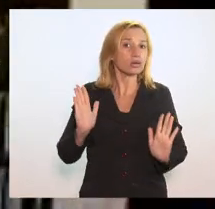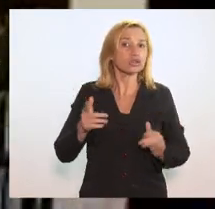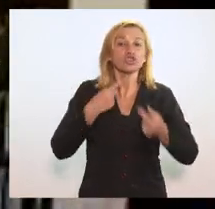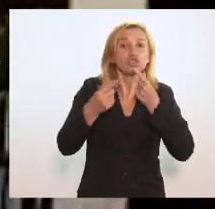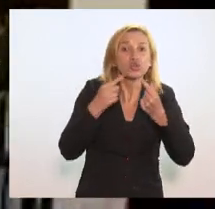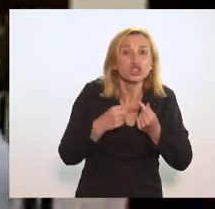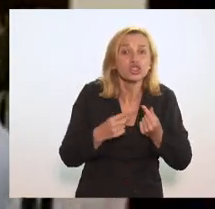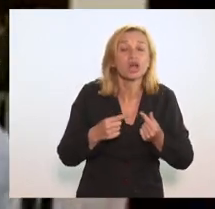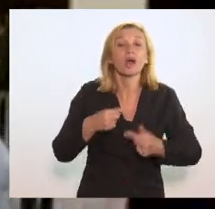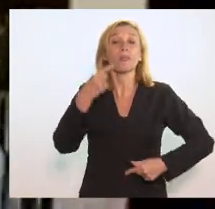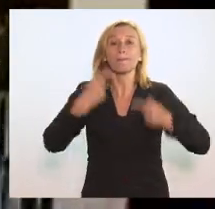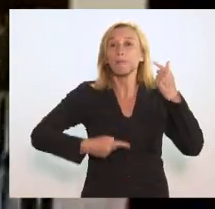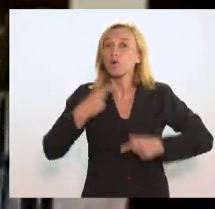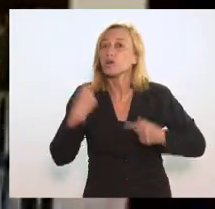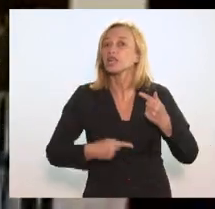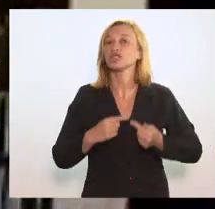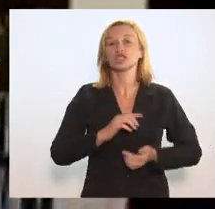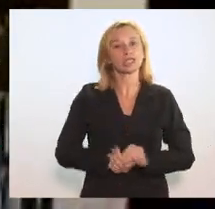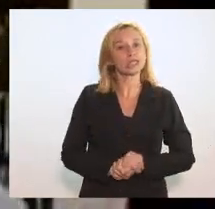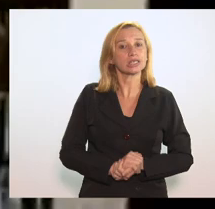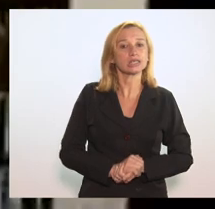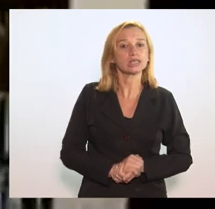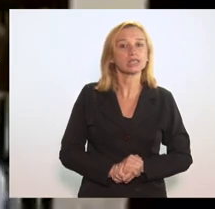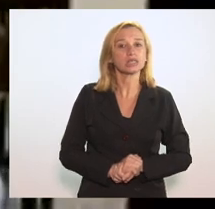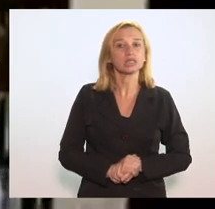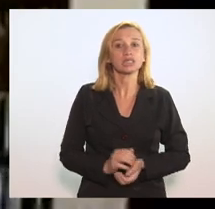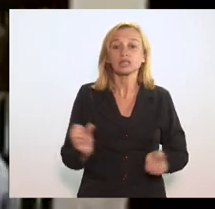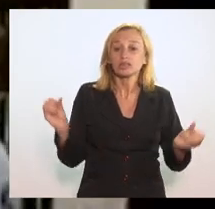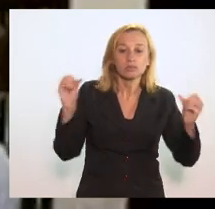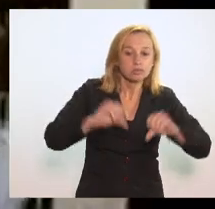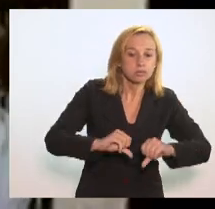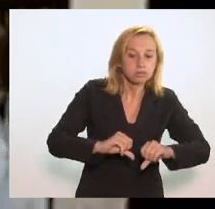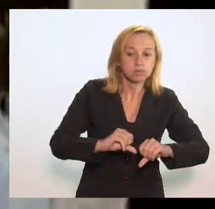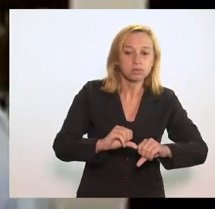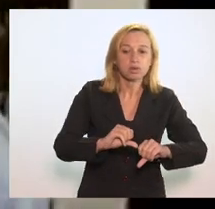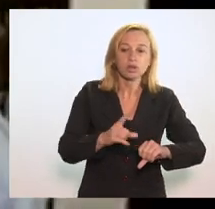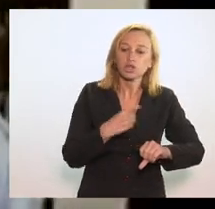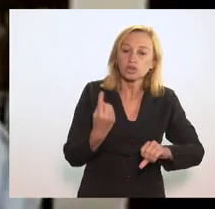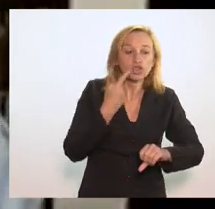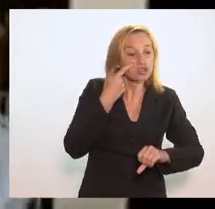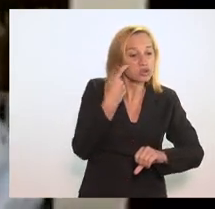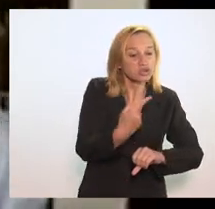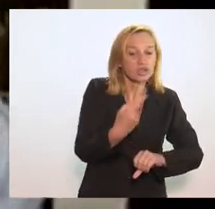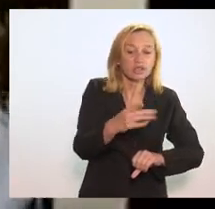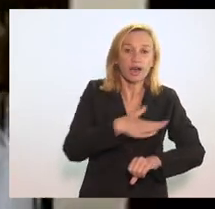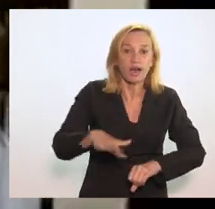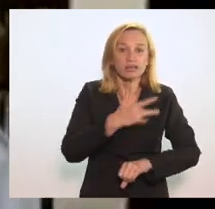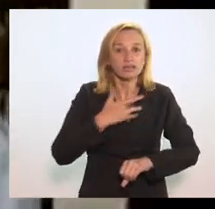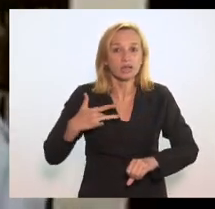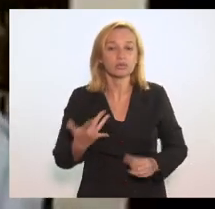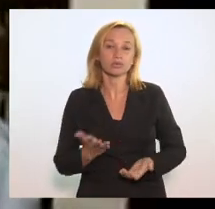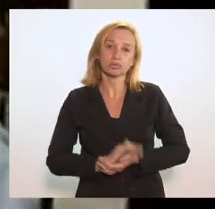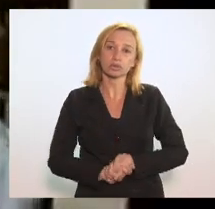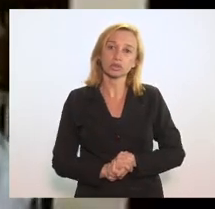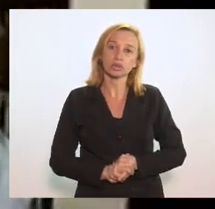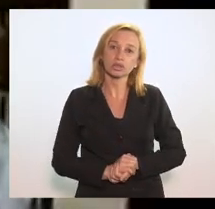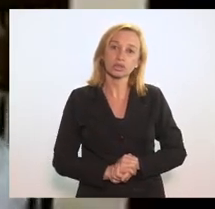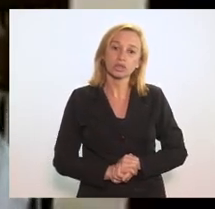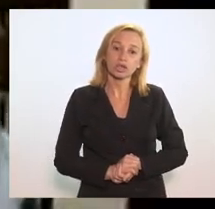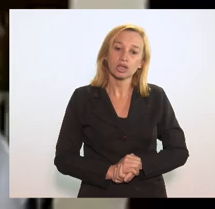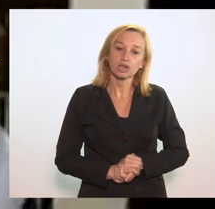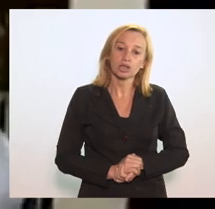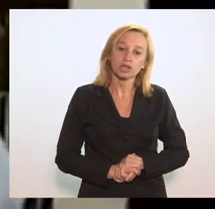discutindo politicamente o desastre que nós estamos assistindo e as